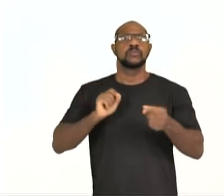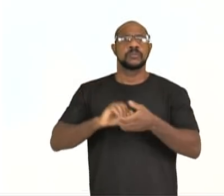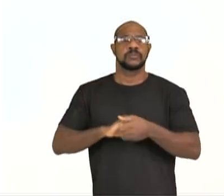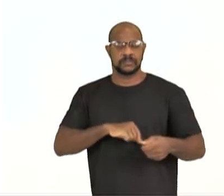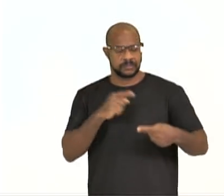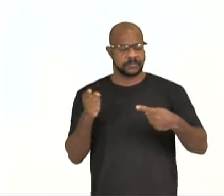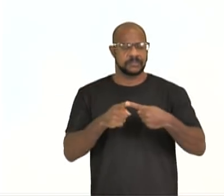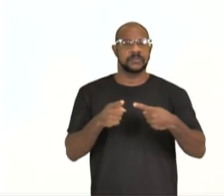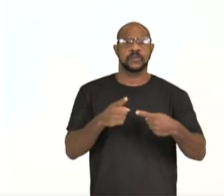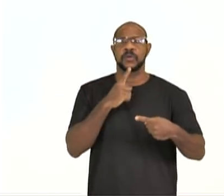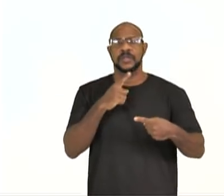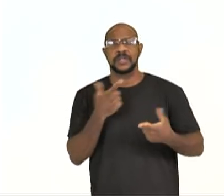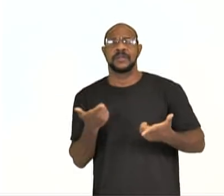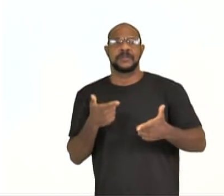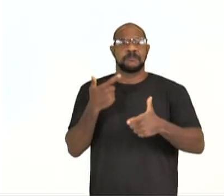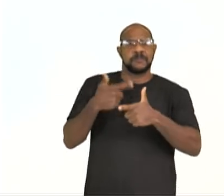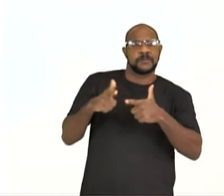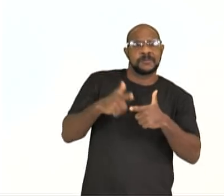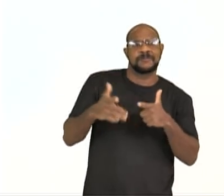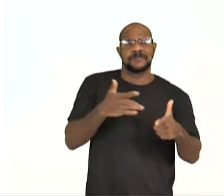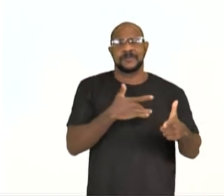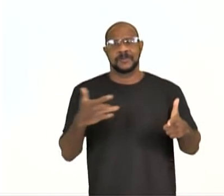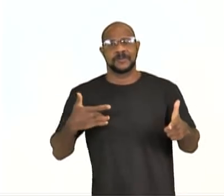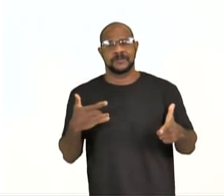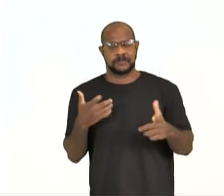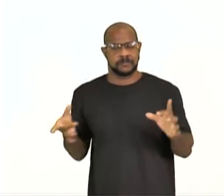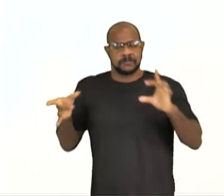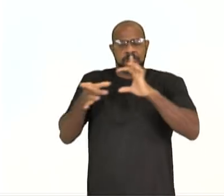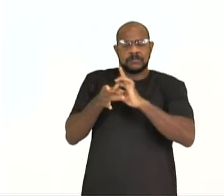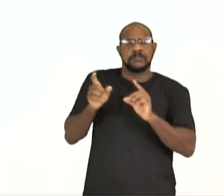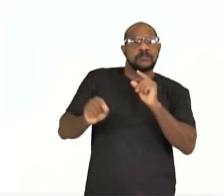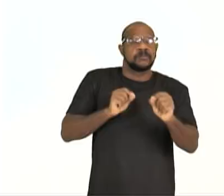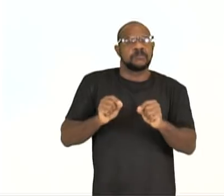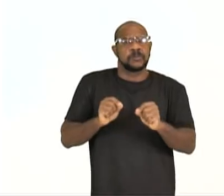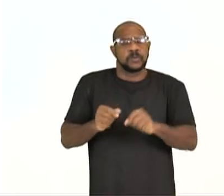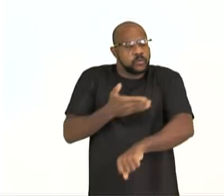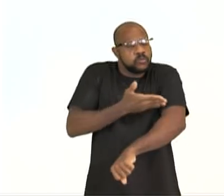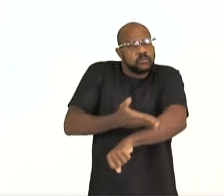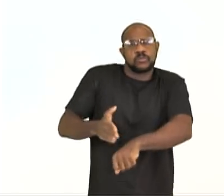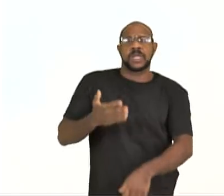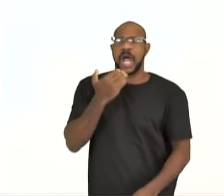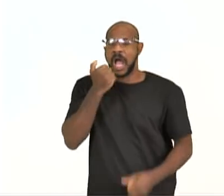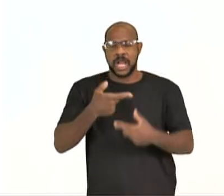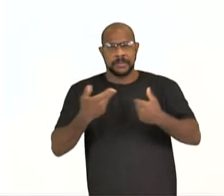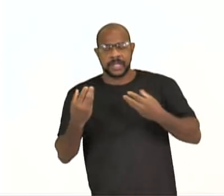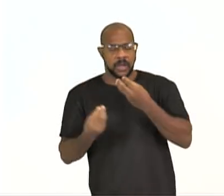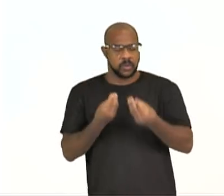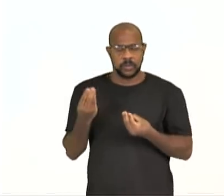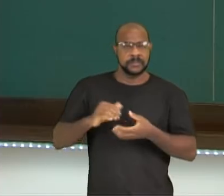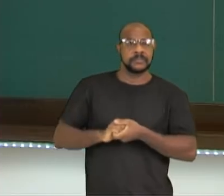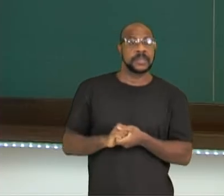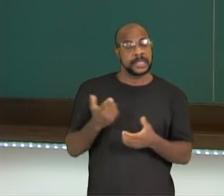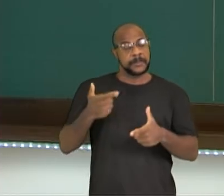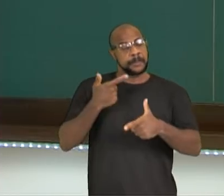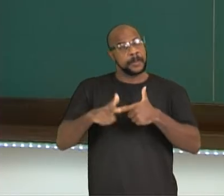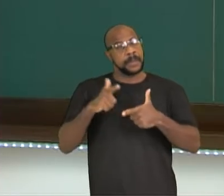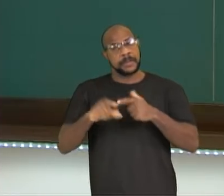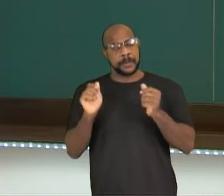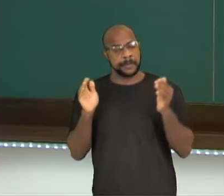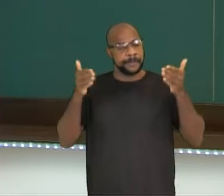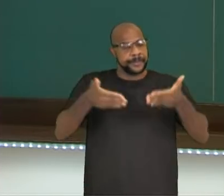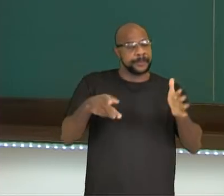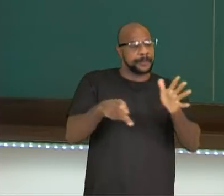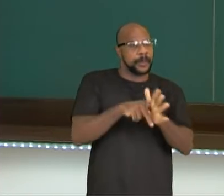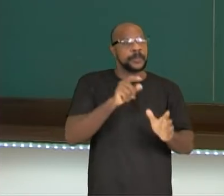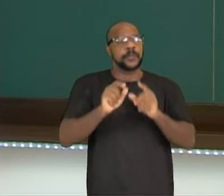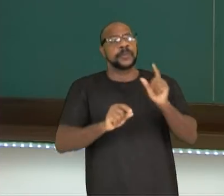Conhecer alguns problemas de saúde relacionados aos hábitos alimentares. Esses problemas, mais